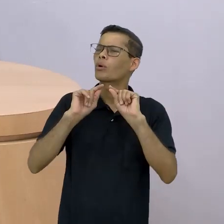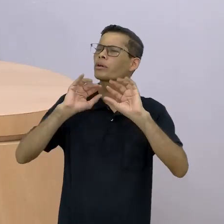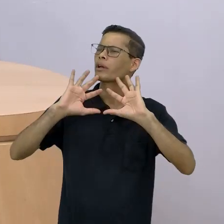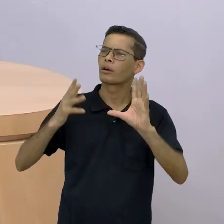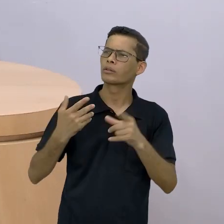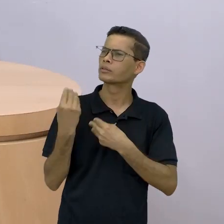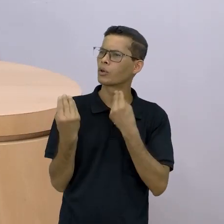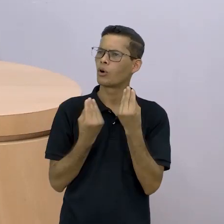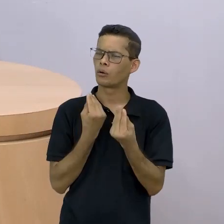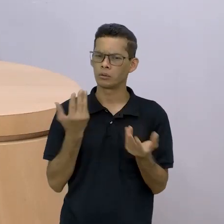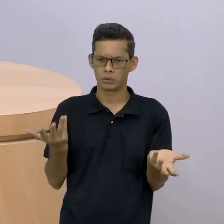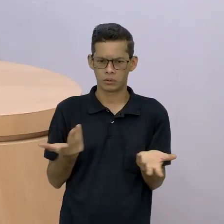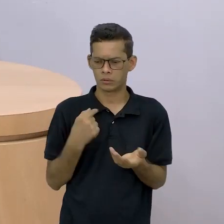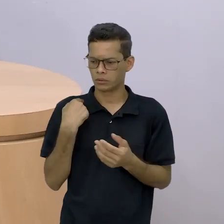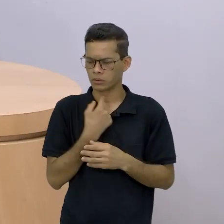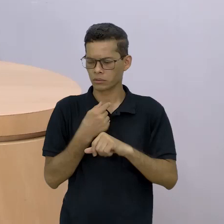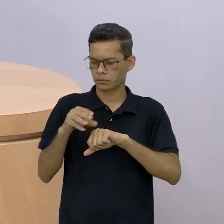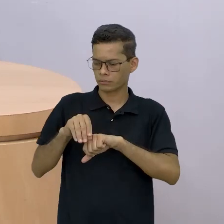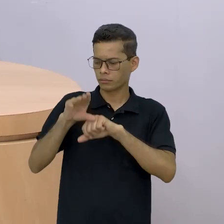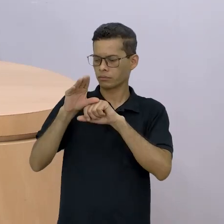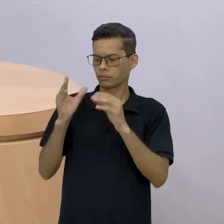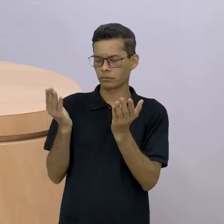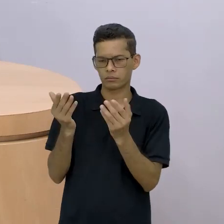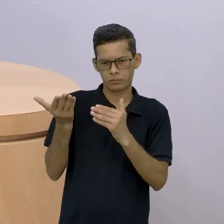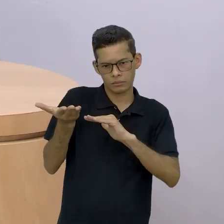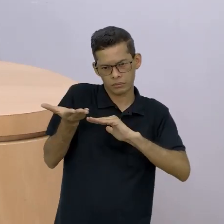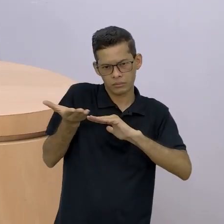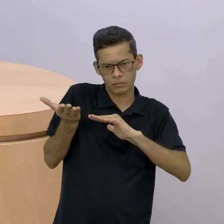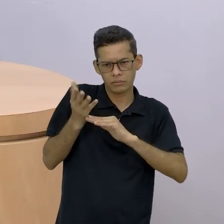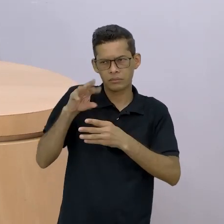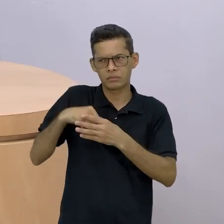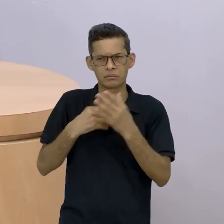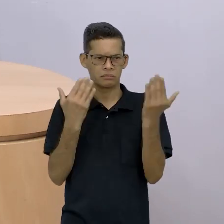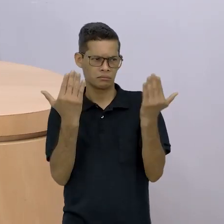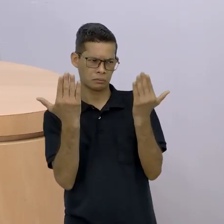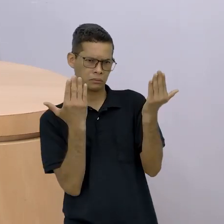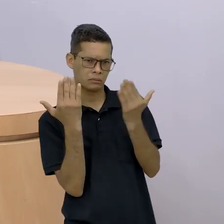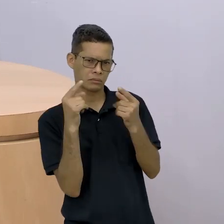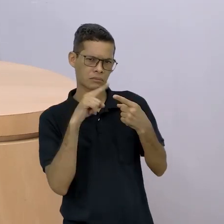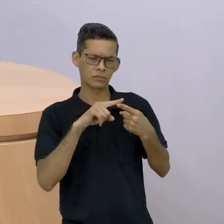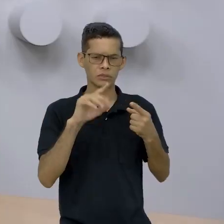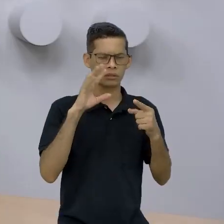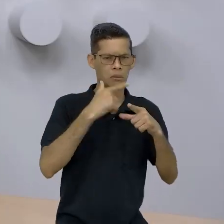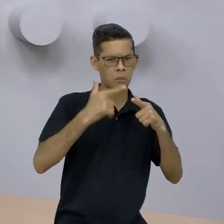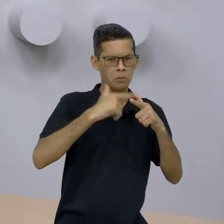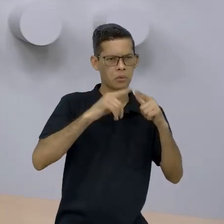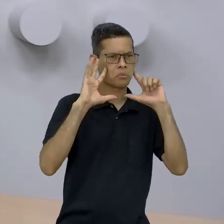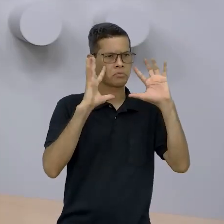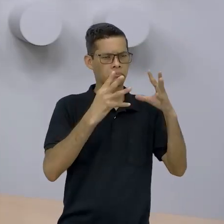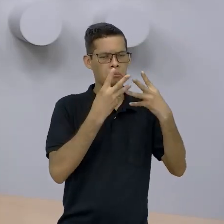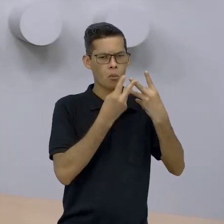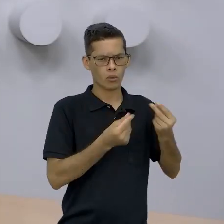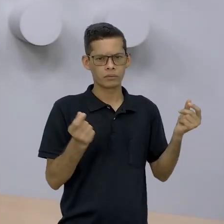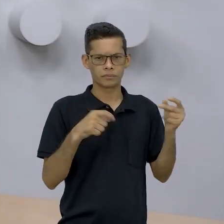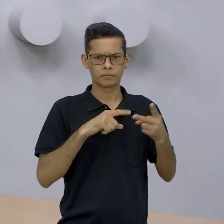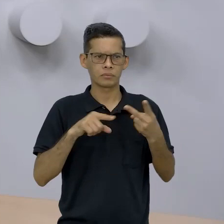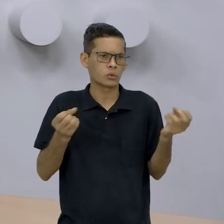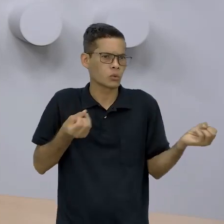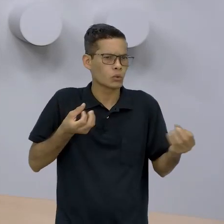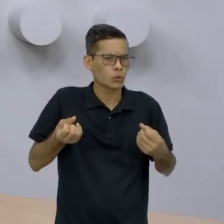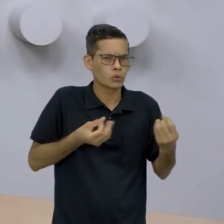hoje relacionar o conhecimento à criatividade, à capacidade de solucionar problemas, de